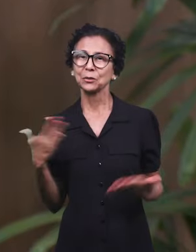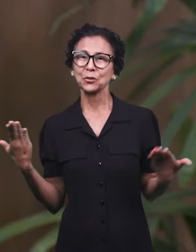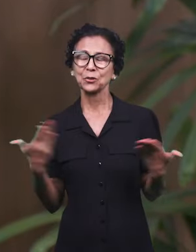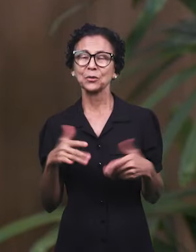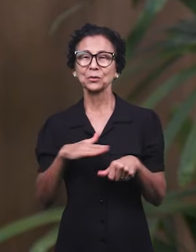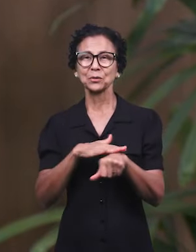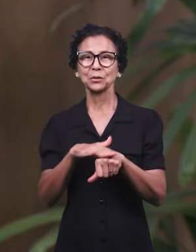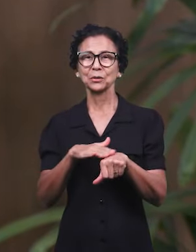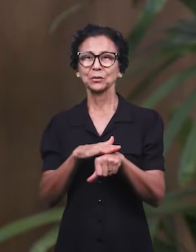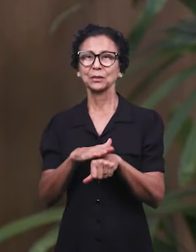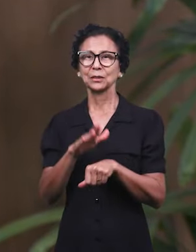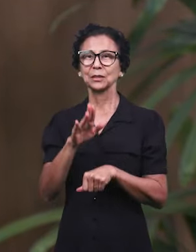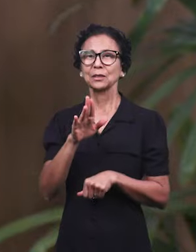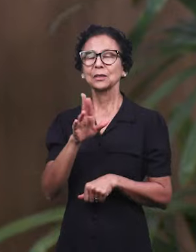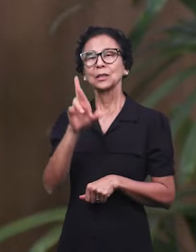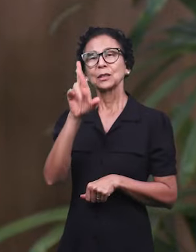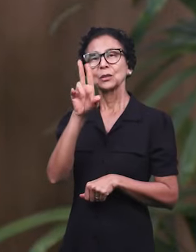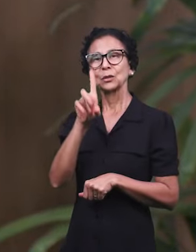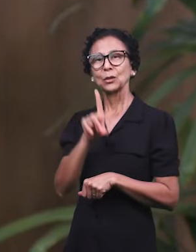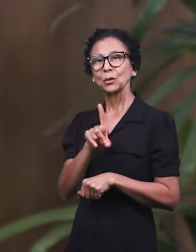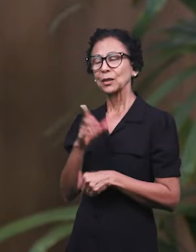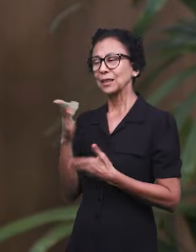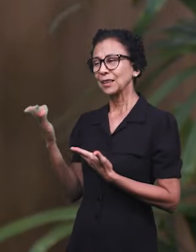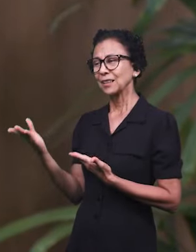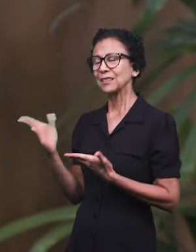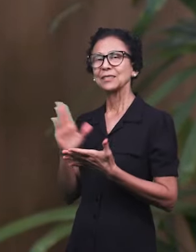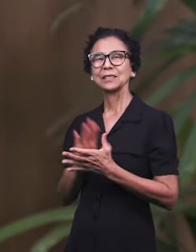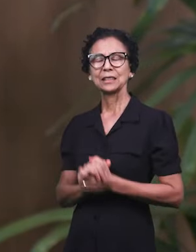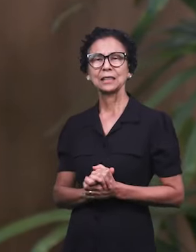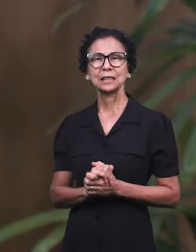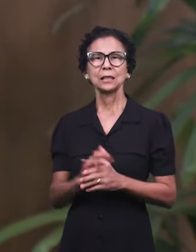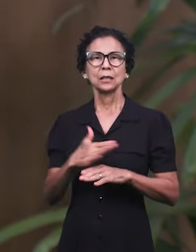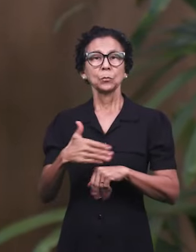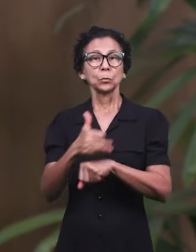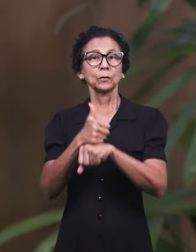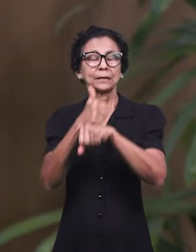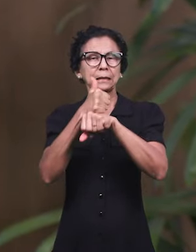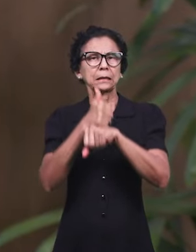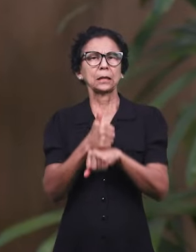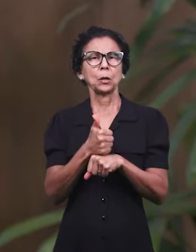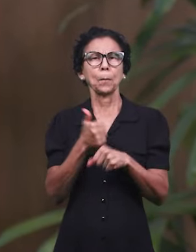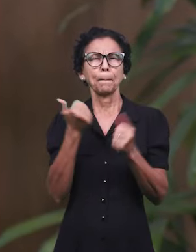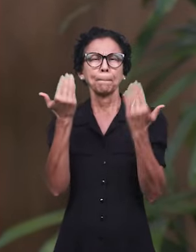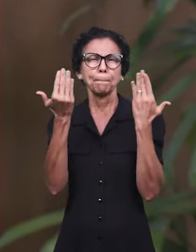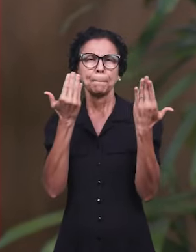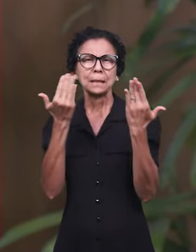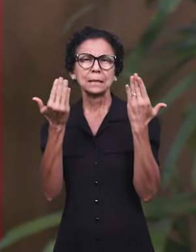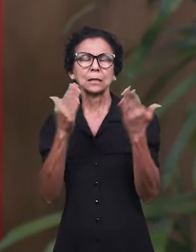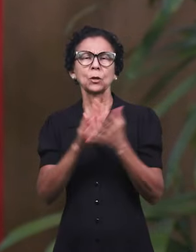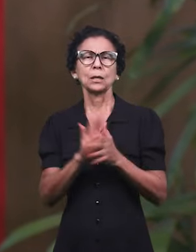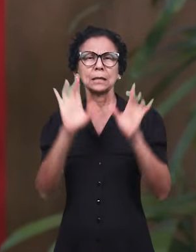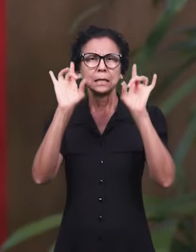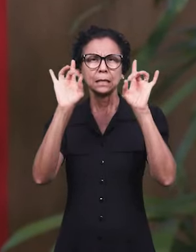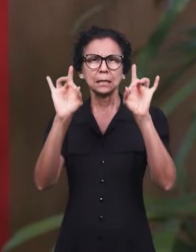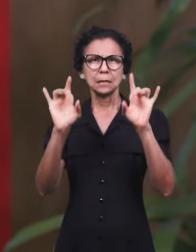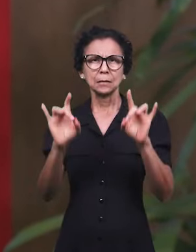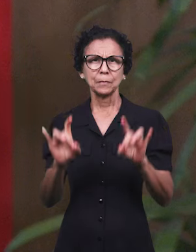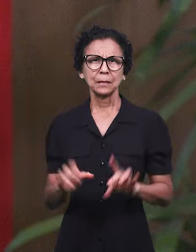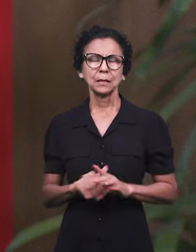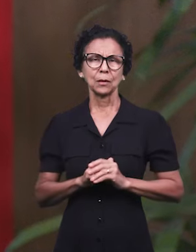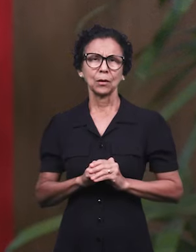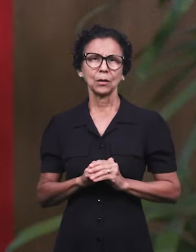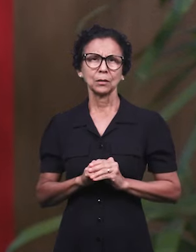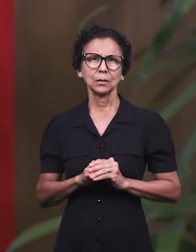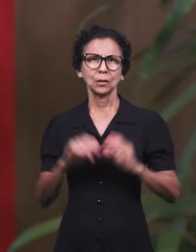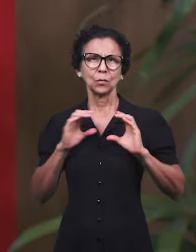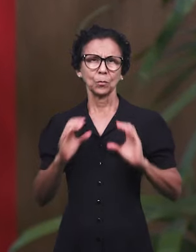hoje vamos conversar com a doutora Fernanda Guimarães. Ela é psicóloga e especialista em terapia